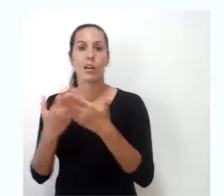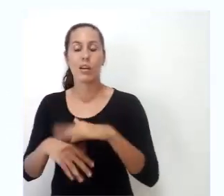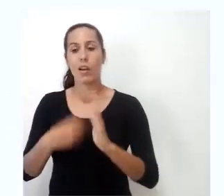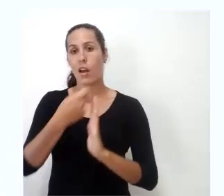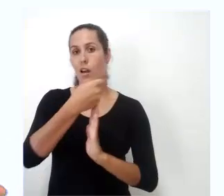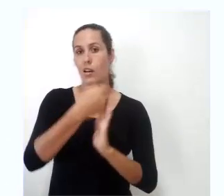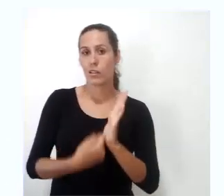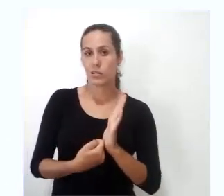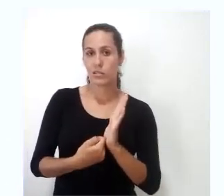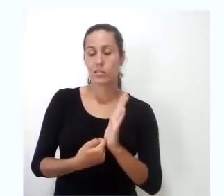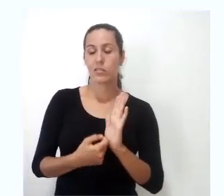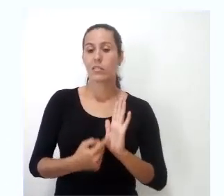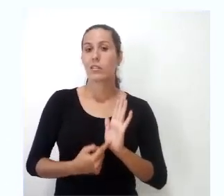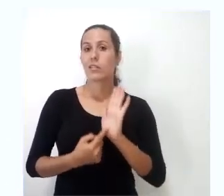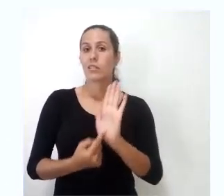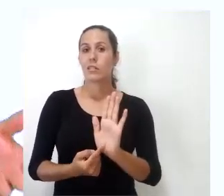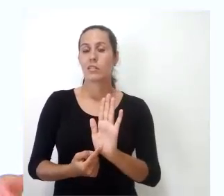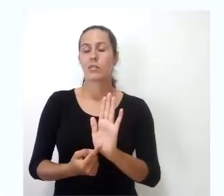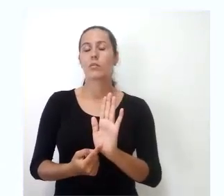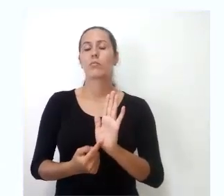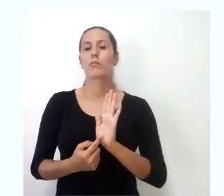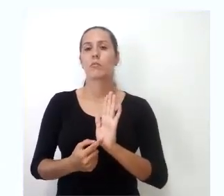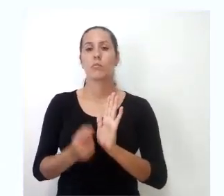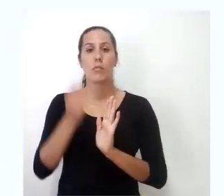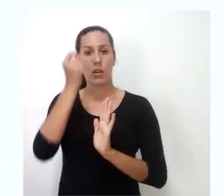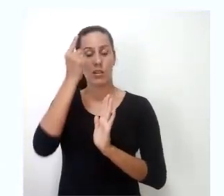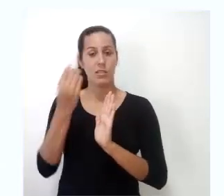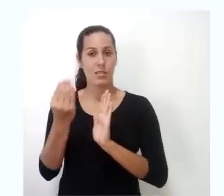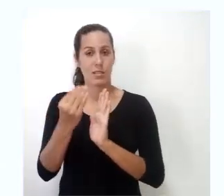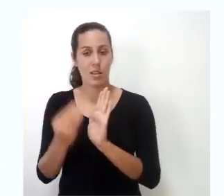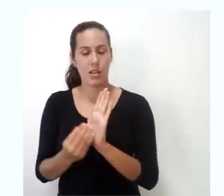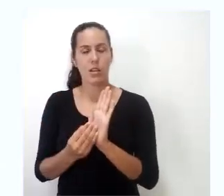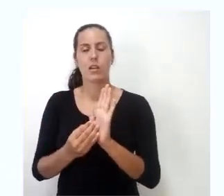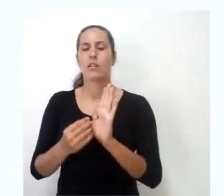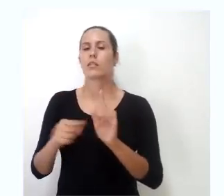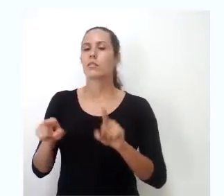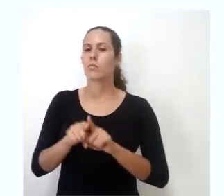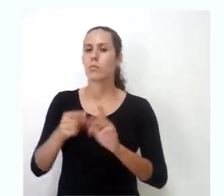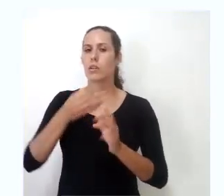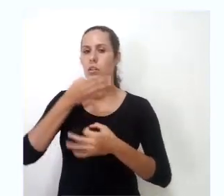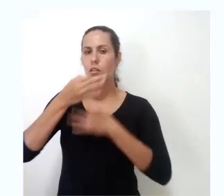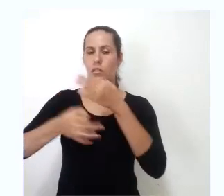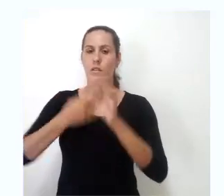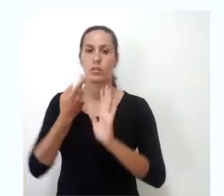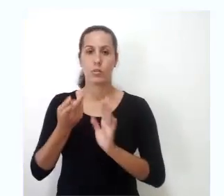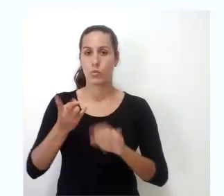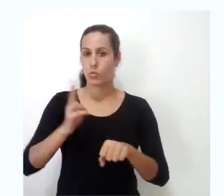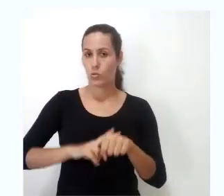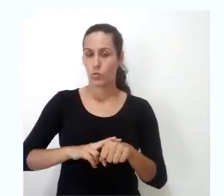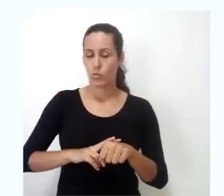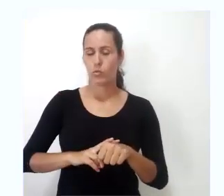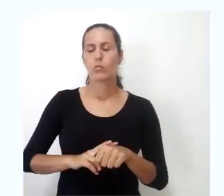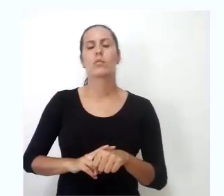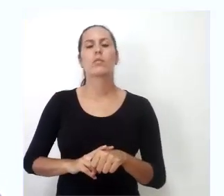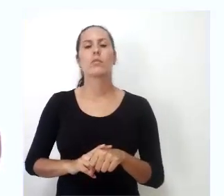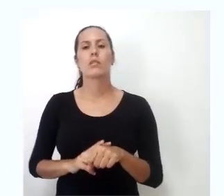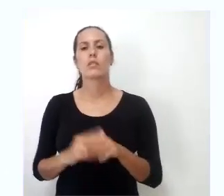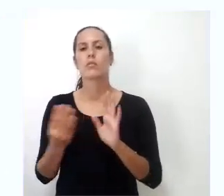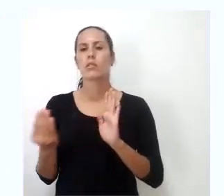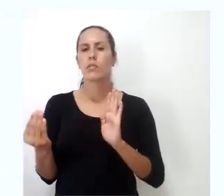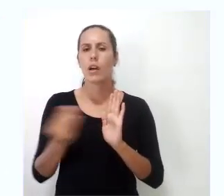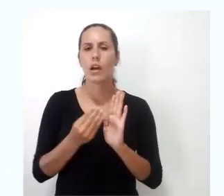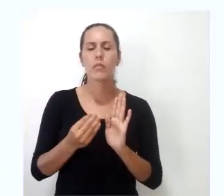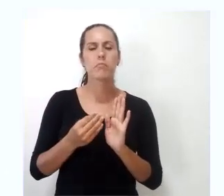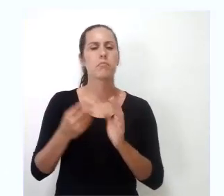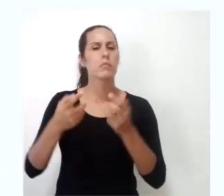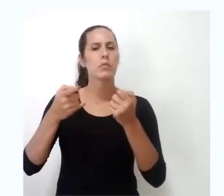concurso, que é a dissertação expositiva argumentativa, ver os fatos, certo? Você vai